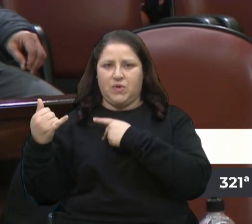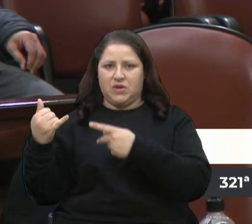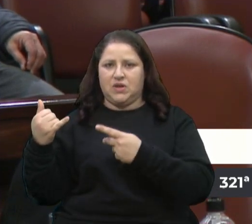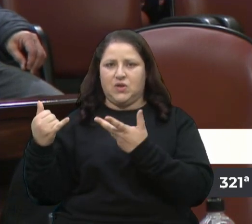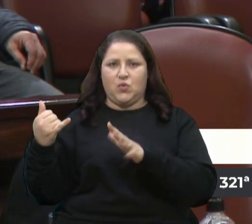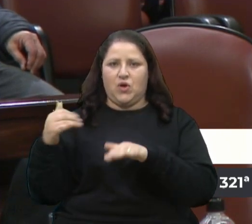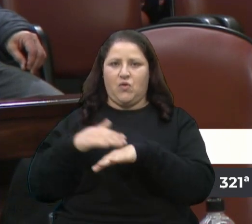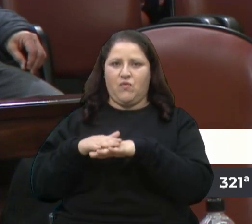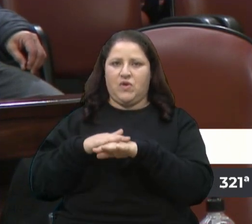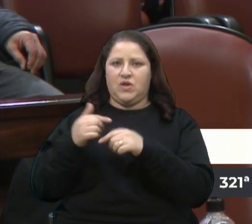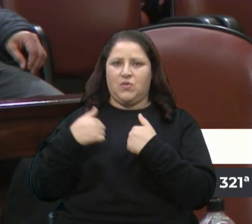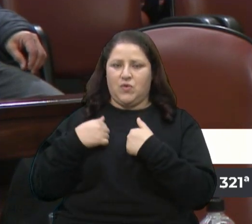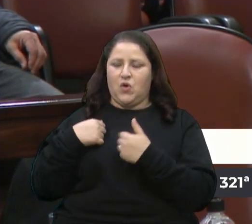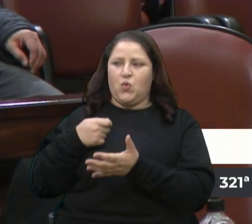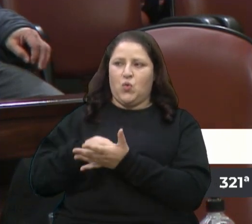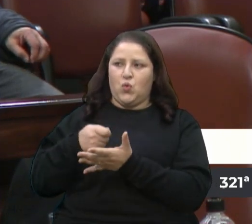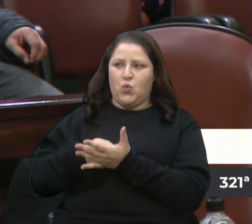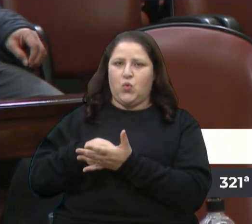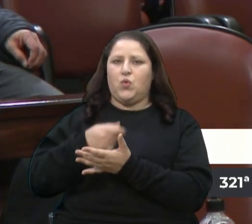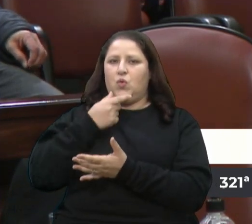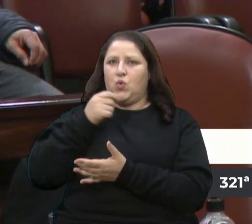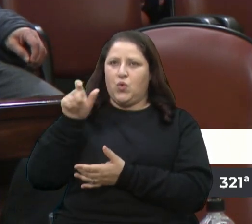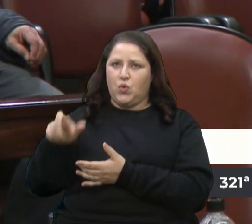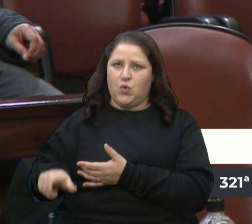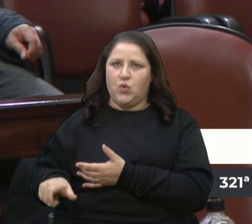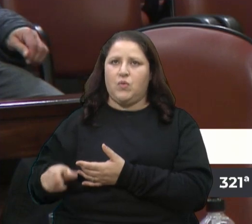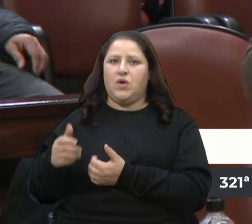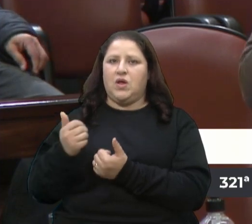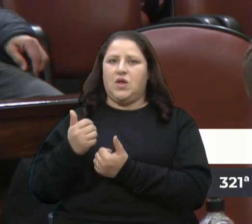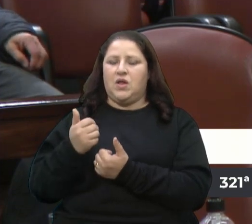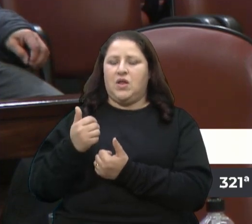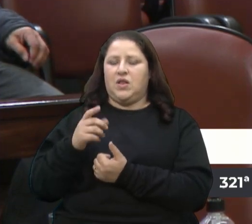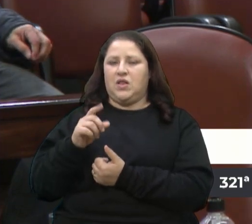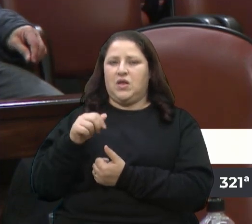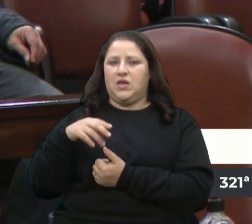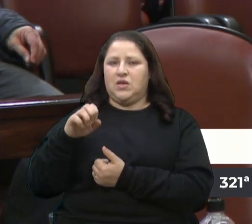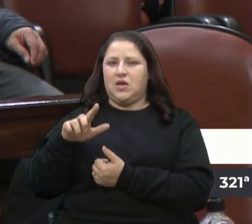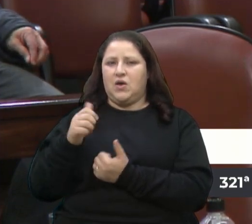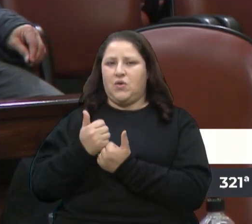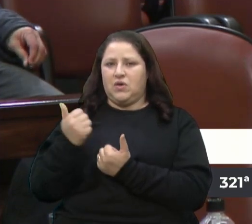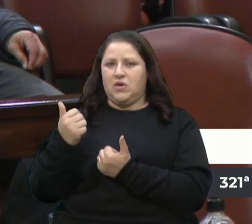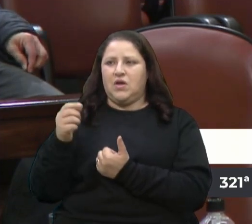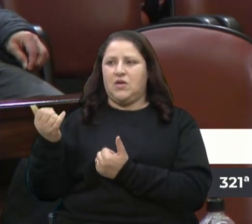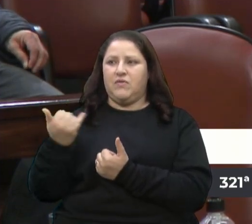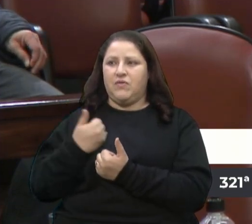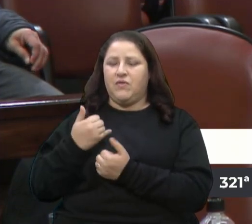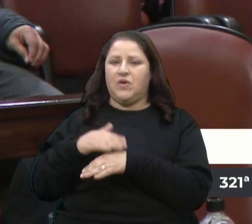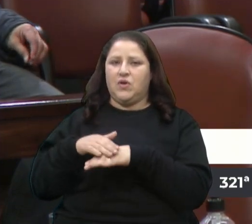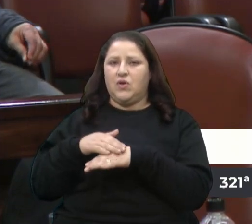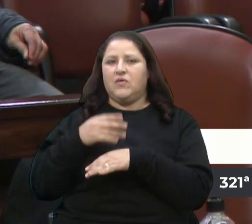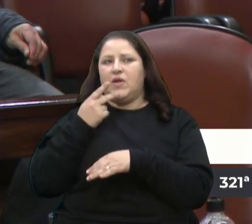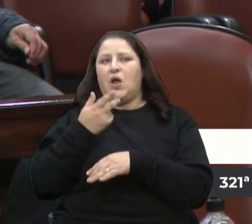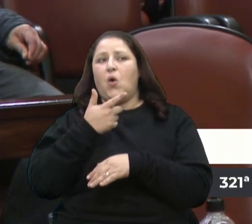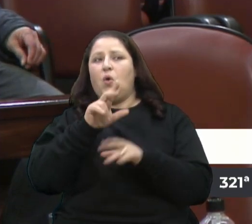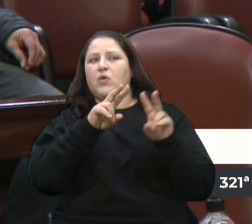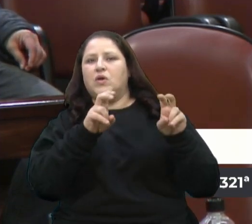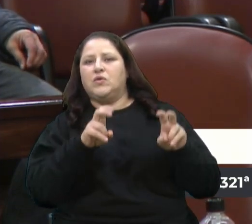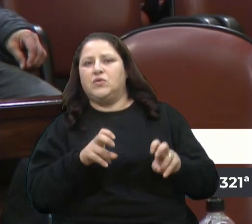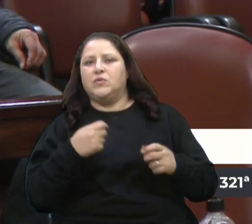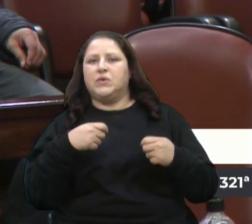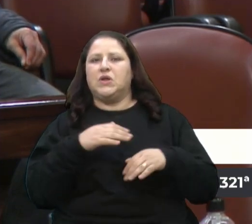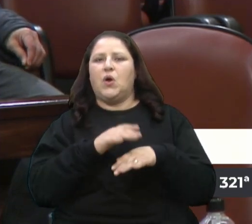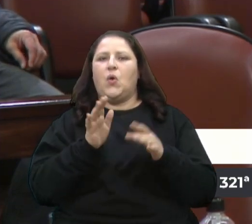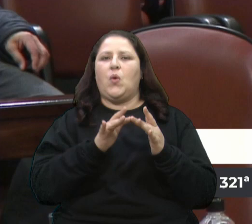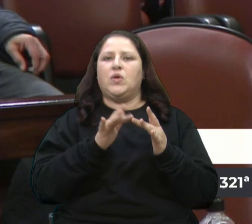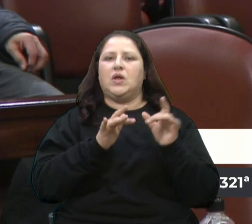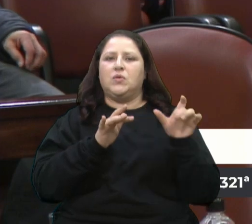falar comigo, aí eu insisti, ele falou, o Daniel, meu assessor, ele falou comigo, mas desviou o assunto que eu tinha que procurar quem estava gravando.